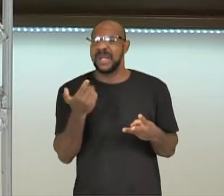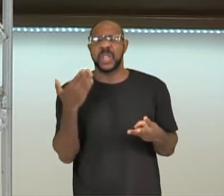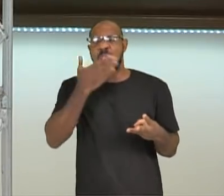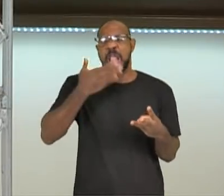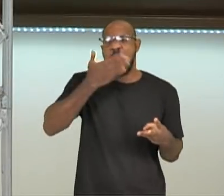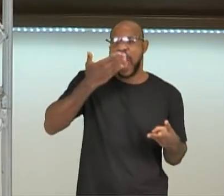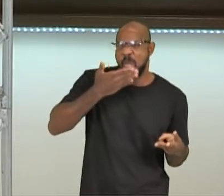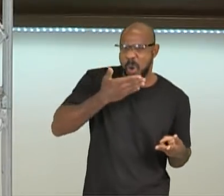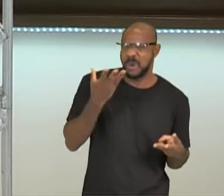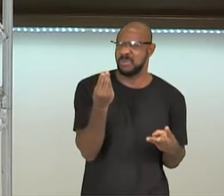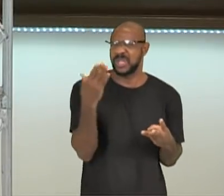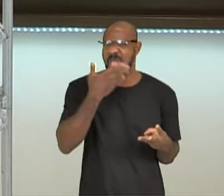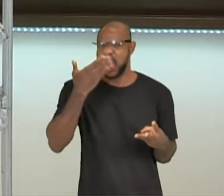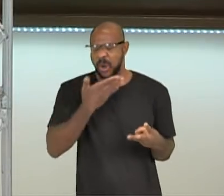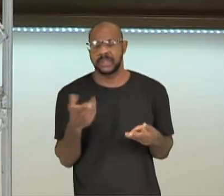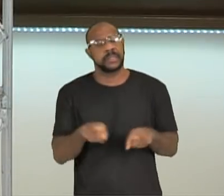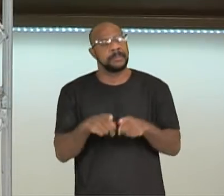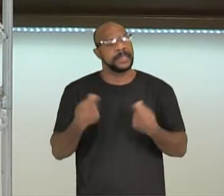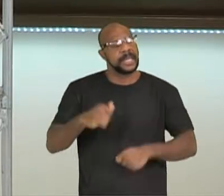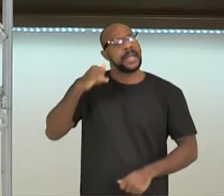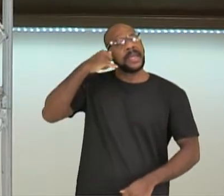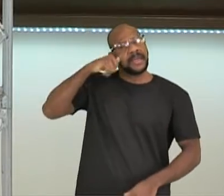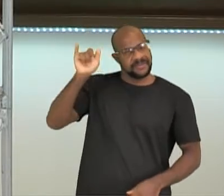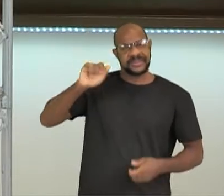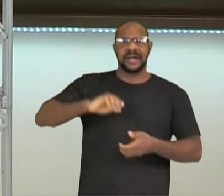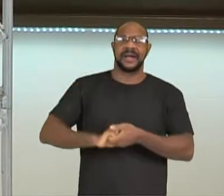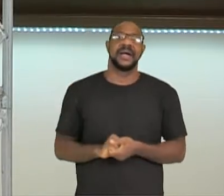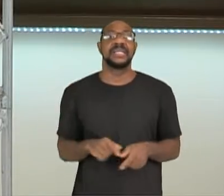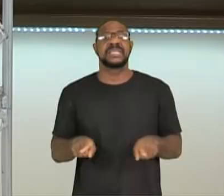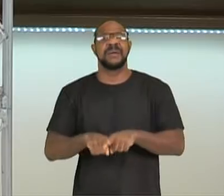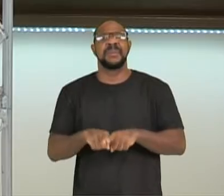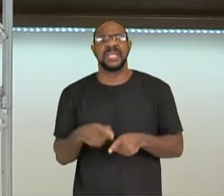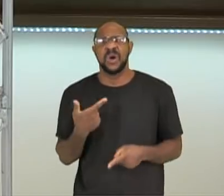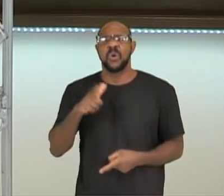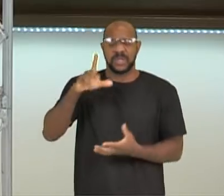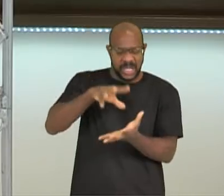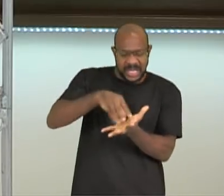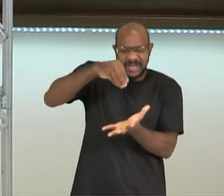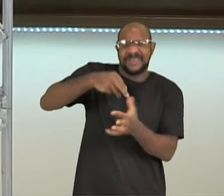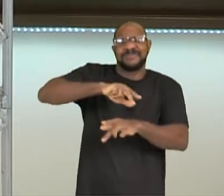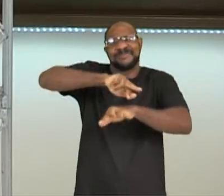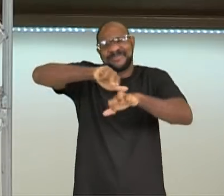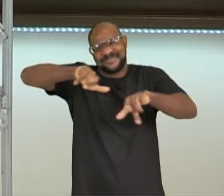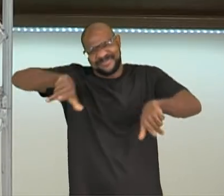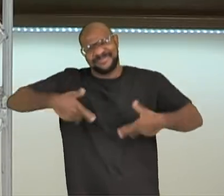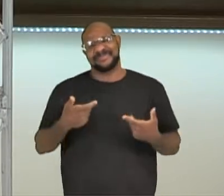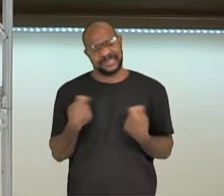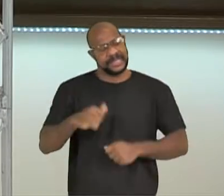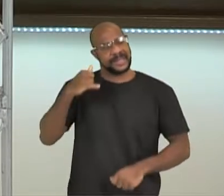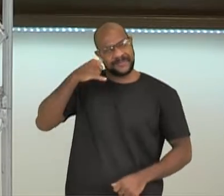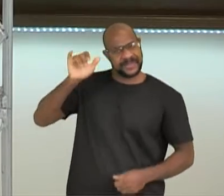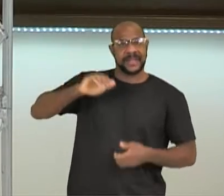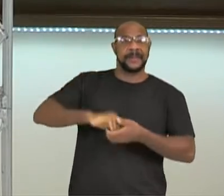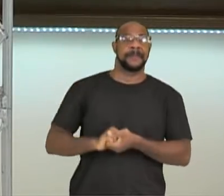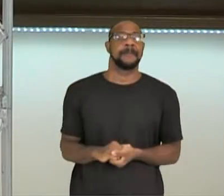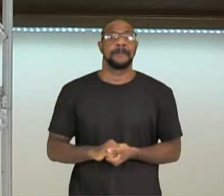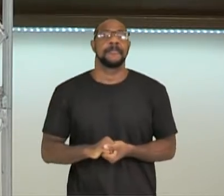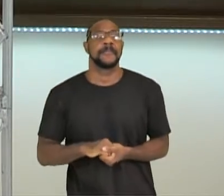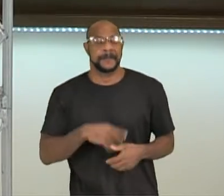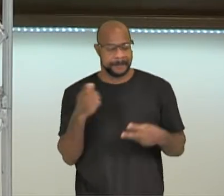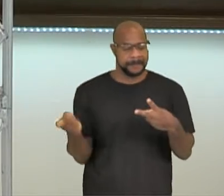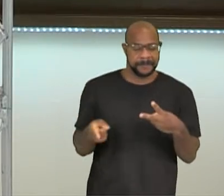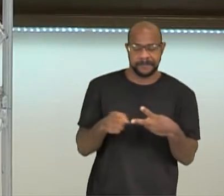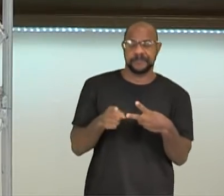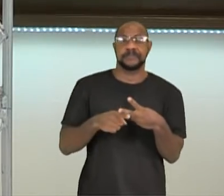Então, alimentos, né, basicamente aquelas porcariazinhas que a gente gosta, devem ser evitados. Quanto aos alimentos que a pessoa